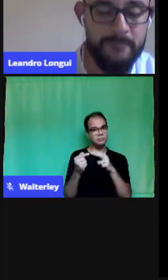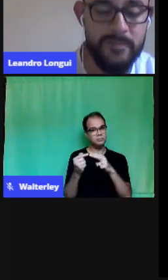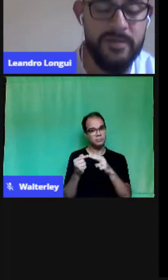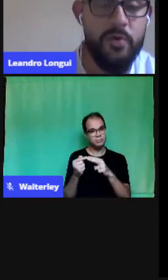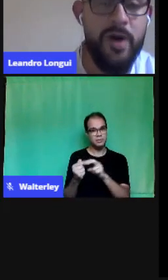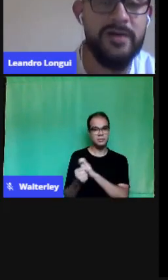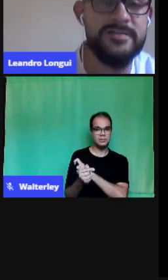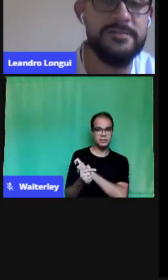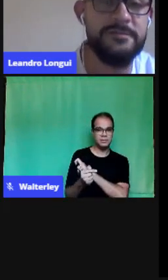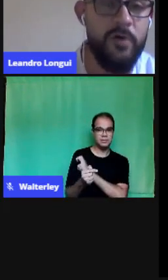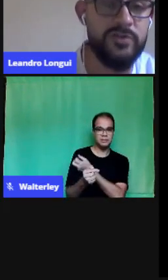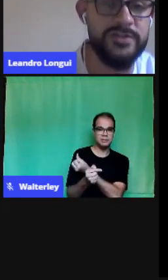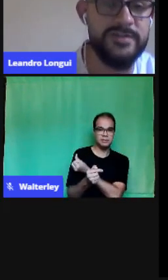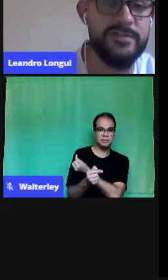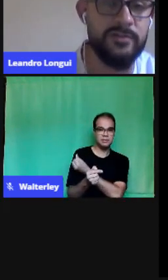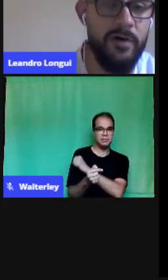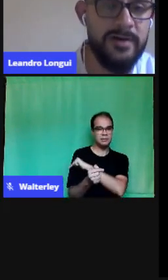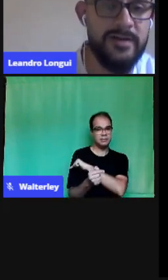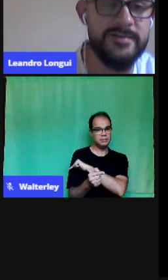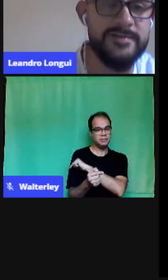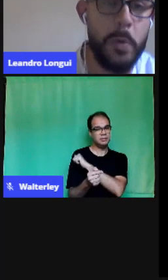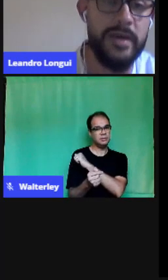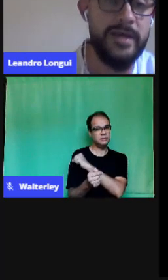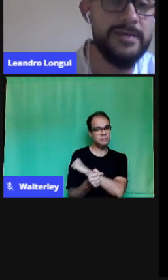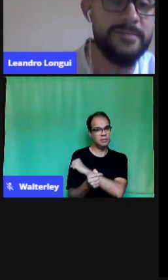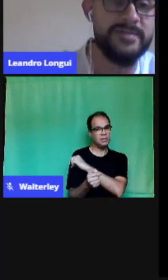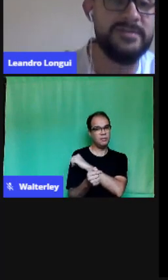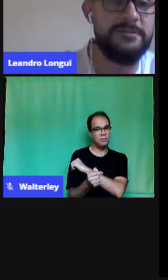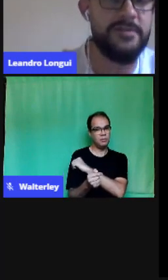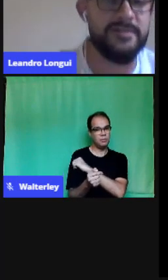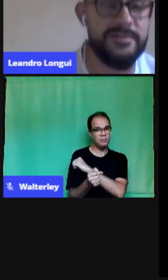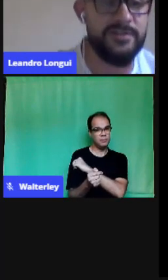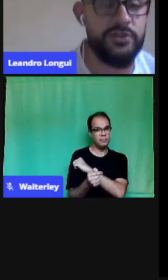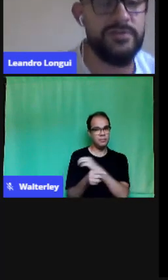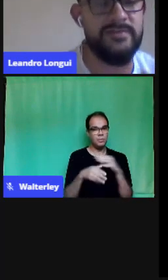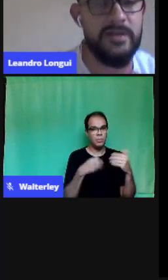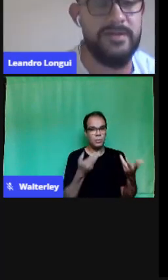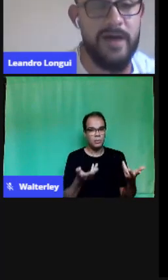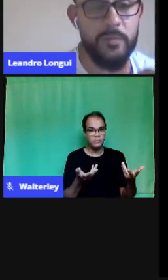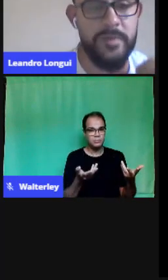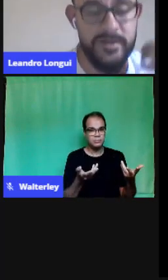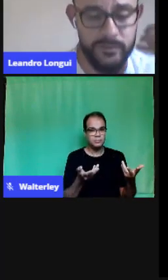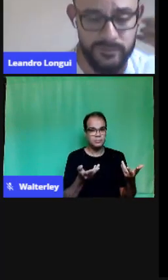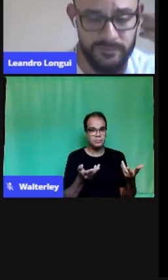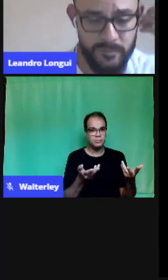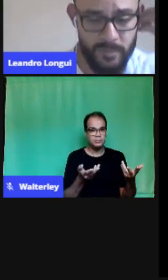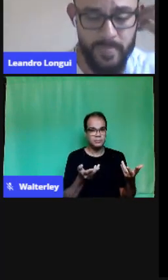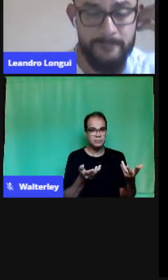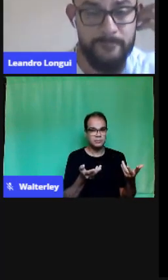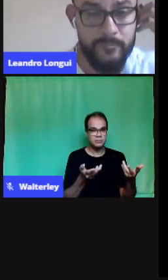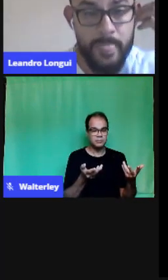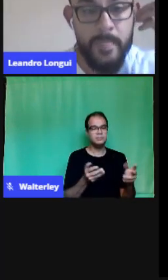turma, e quais fontes históricas são específicas de um determinado